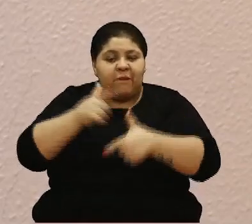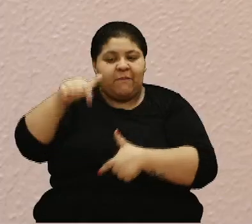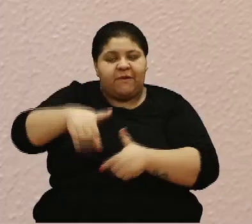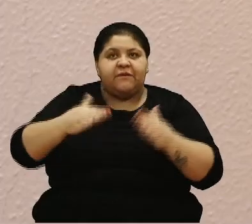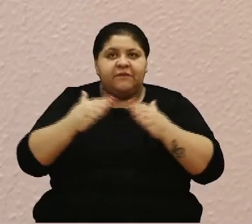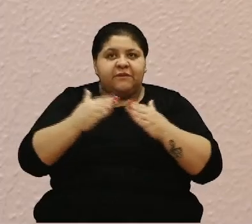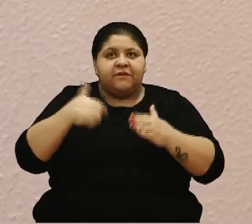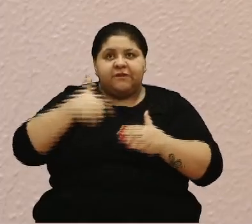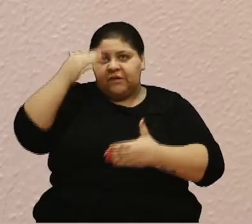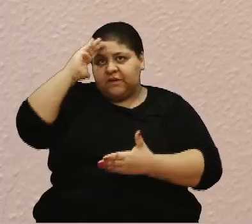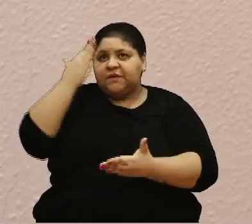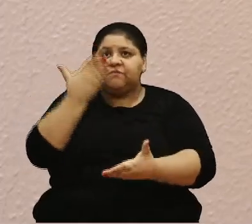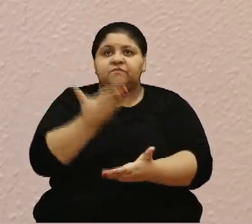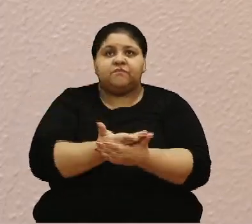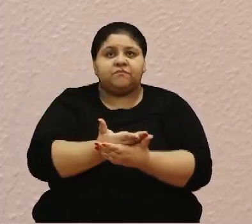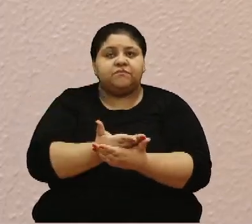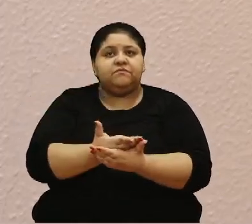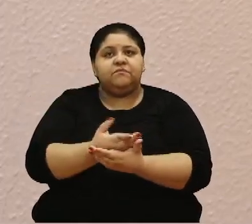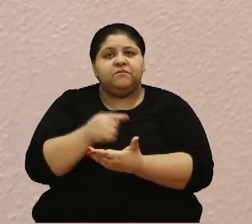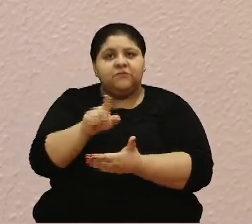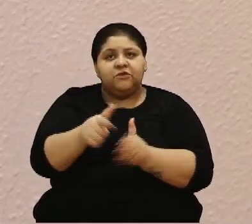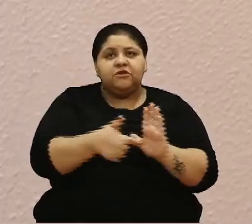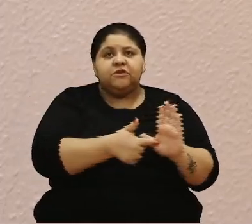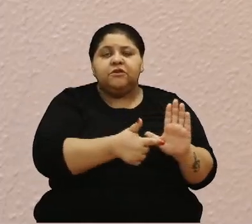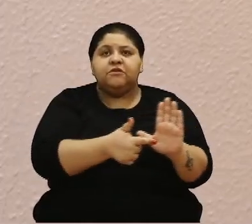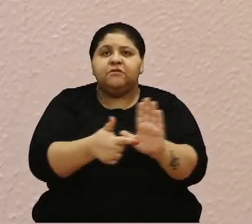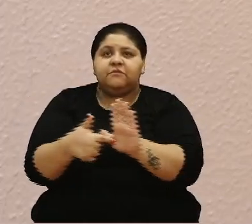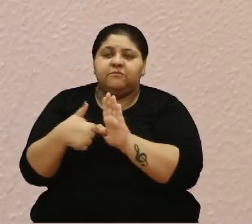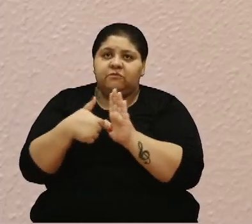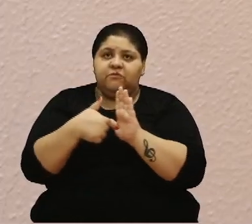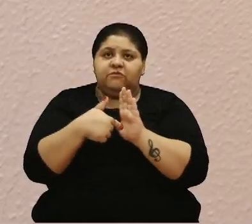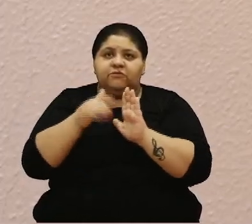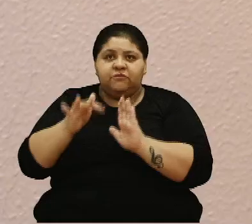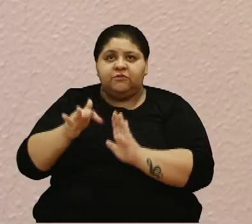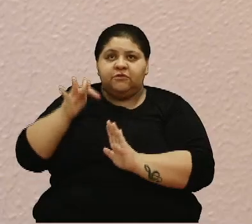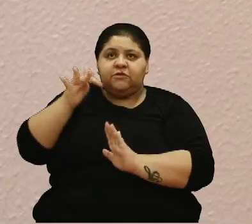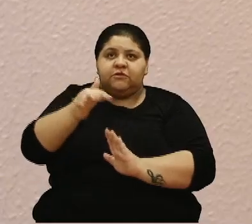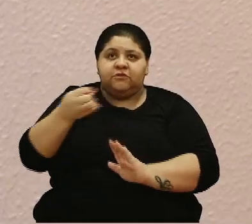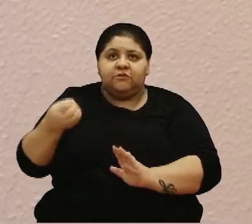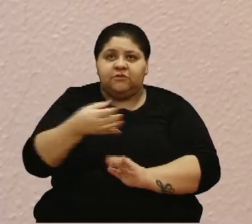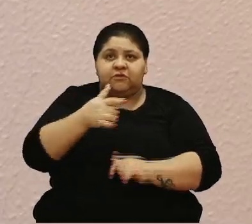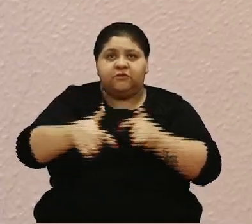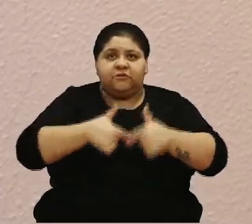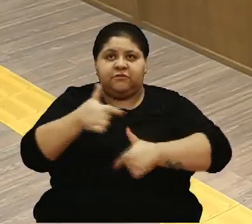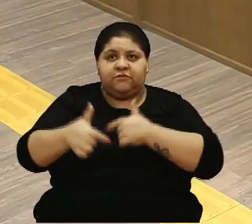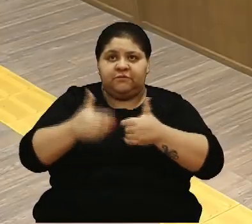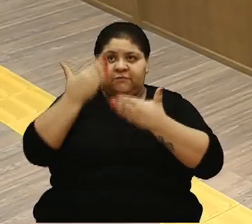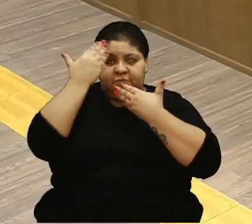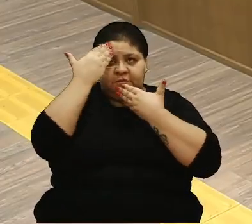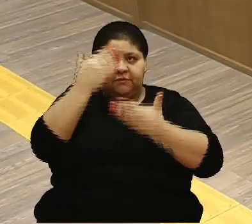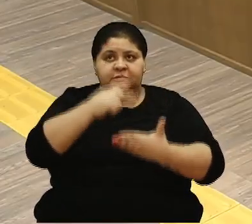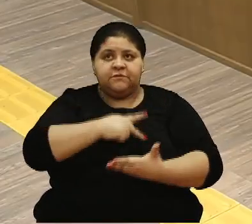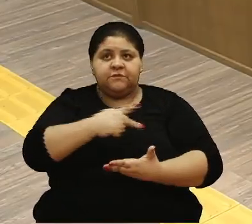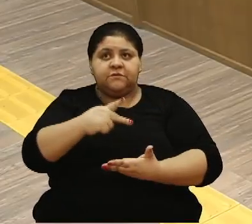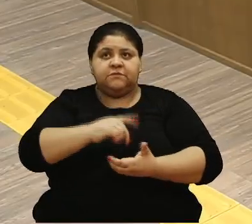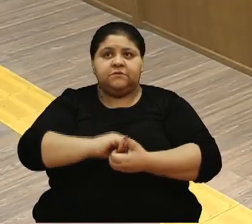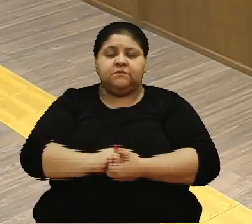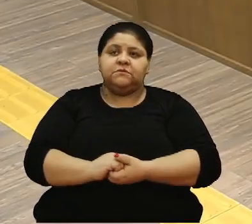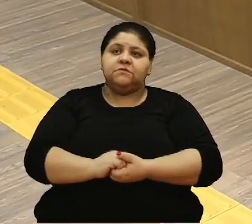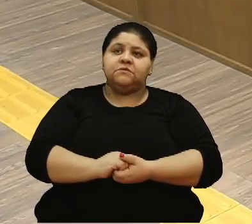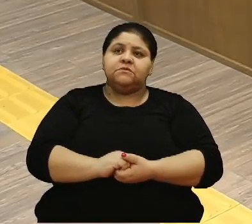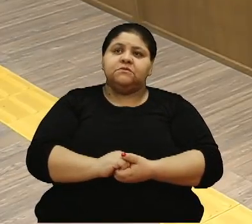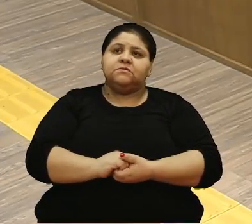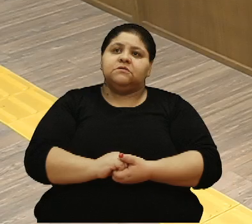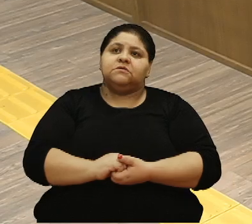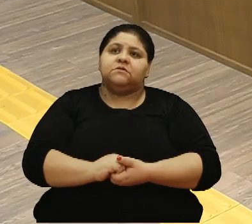Tenho certeza que isso é sinal de que virão futuramente novos trabalhos por aí. Obrigado, senhor presidente. Obrigado, vereadora